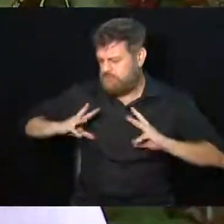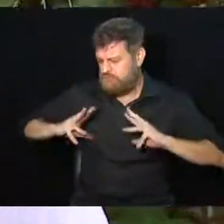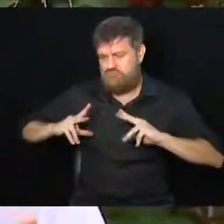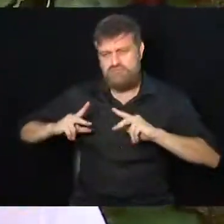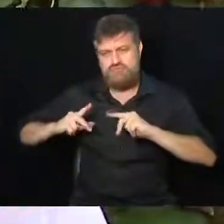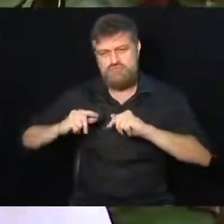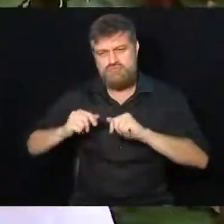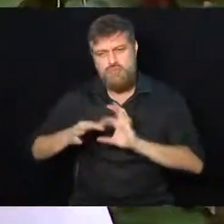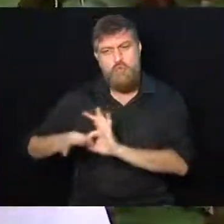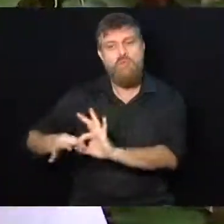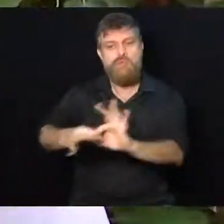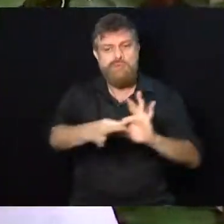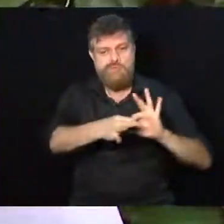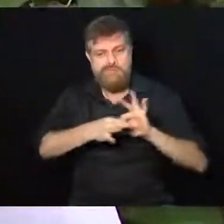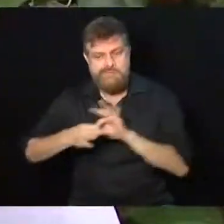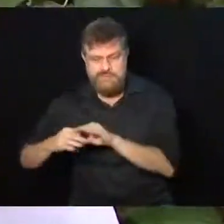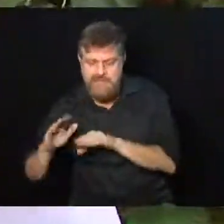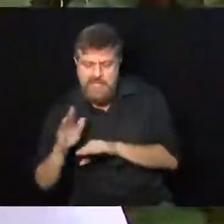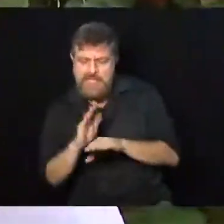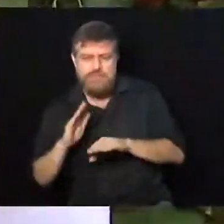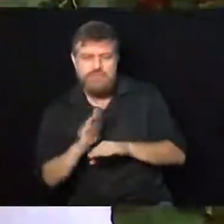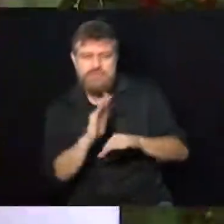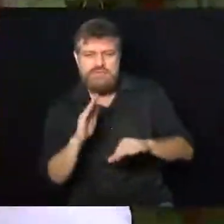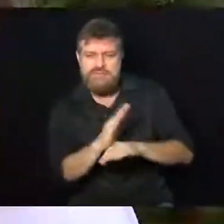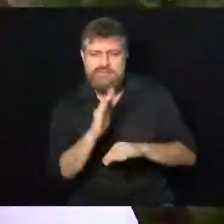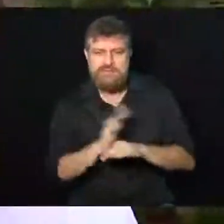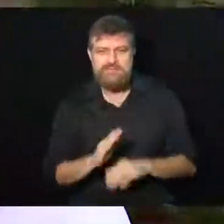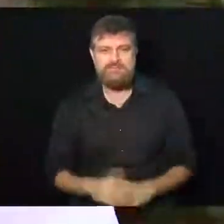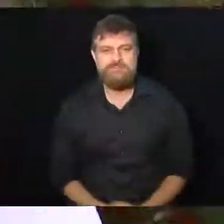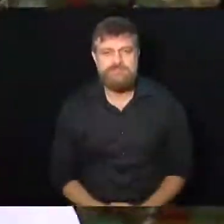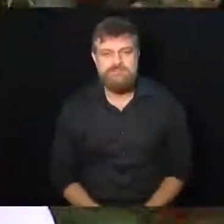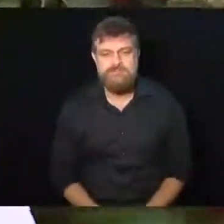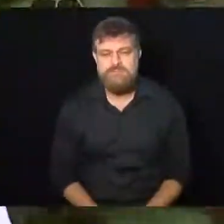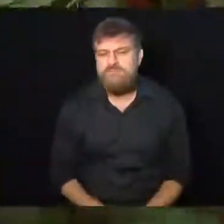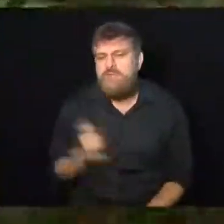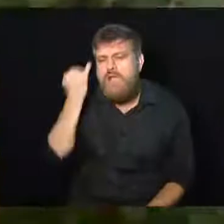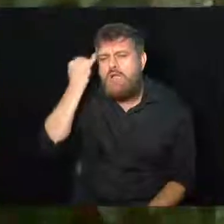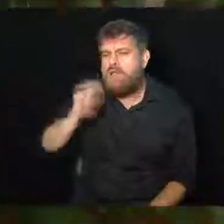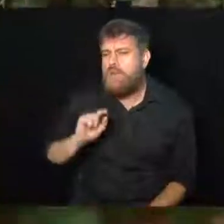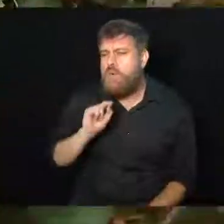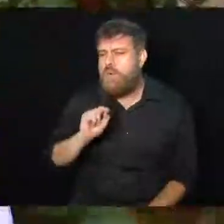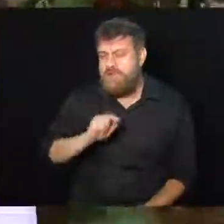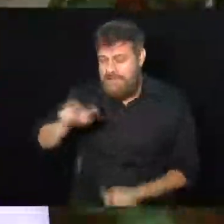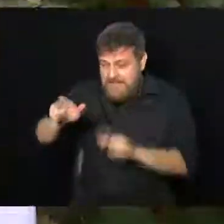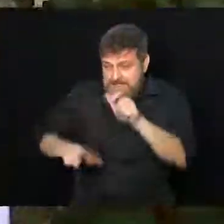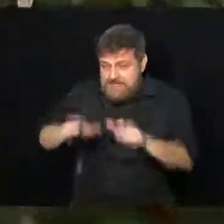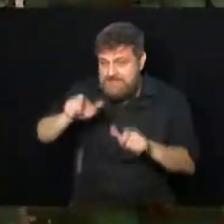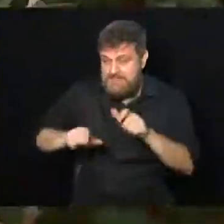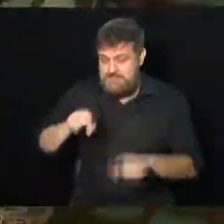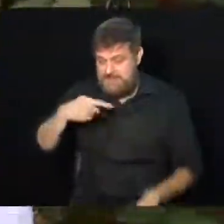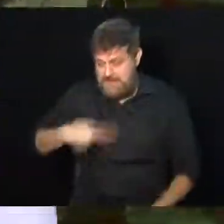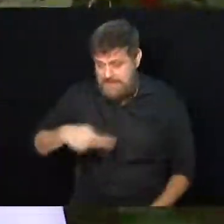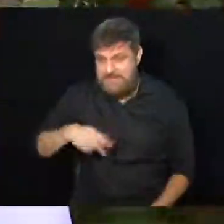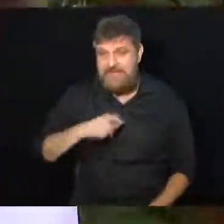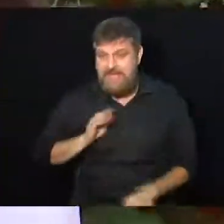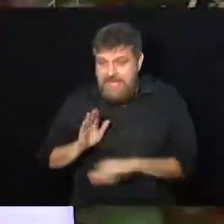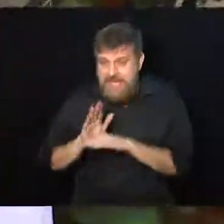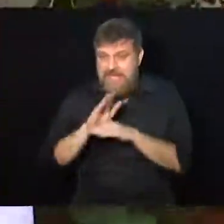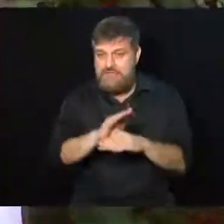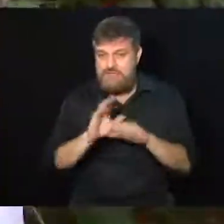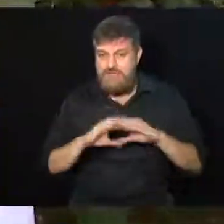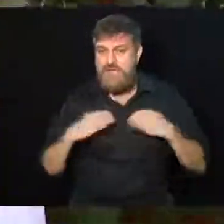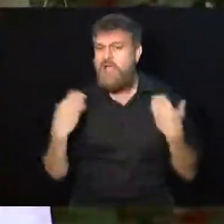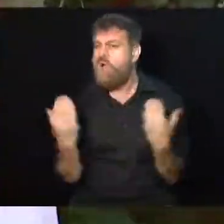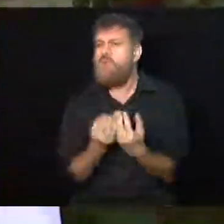vários ajudantes, que se concretizasse, né? Pois é, a ideia é justamente capacitar os moradores aqui para que eles possam ajudar na comunidade.